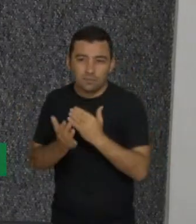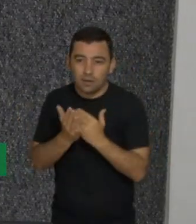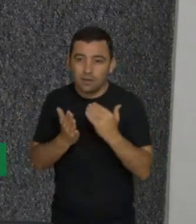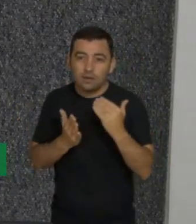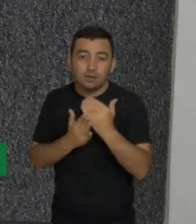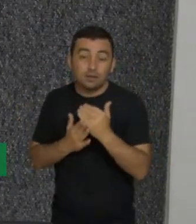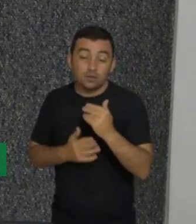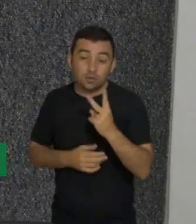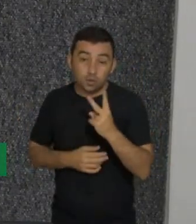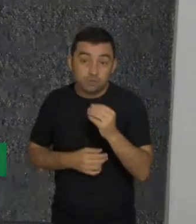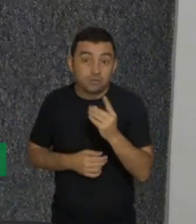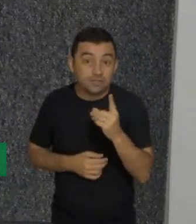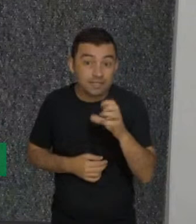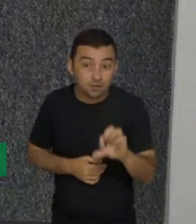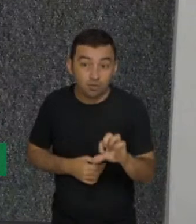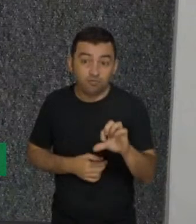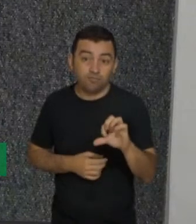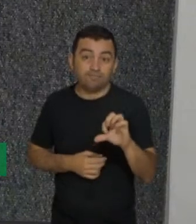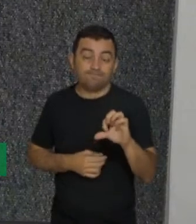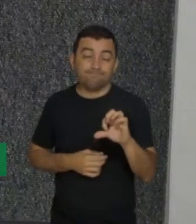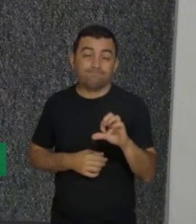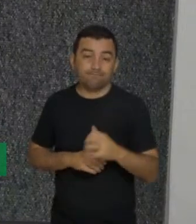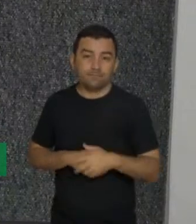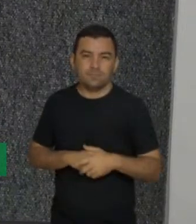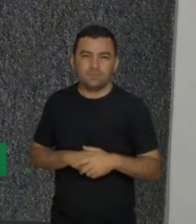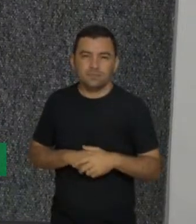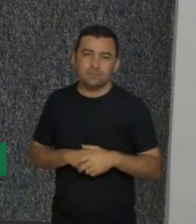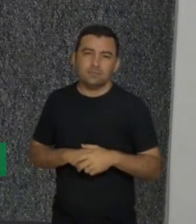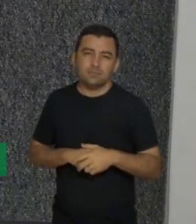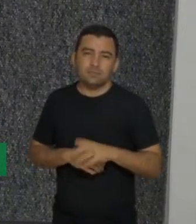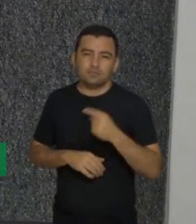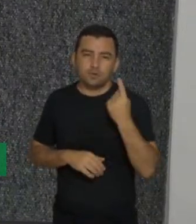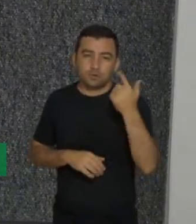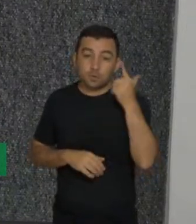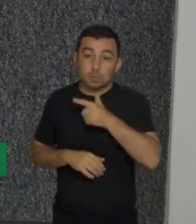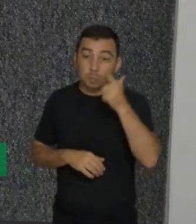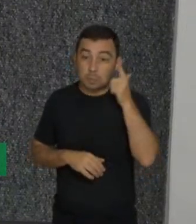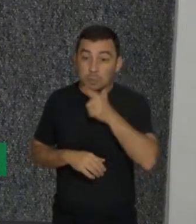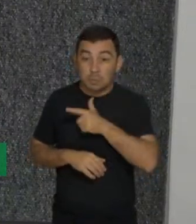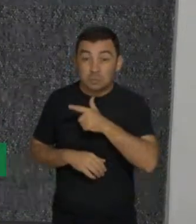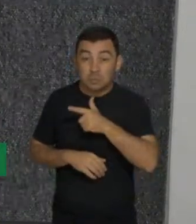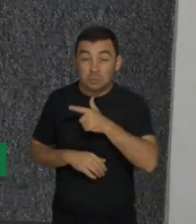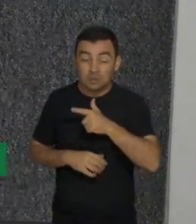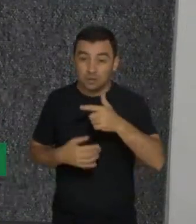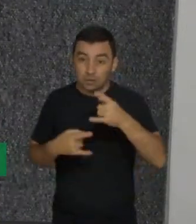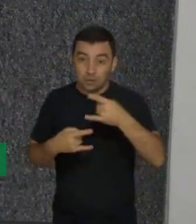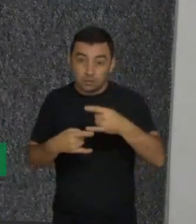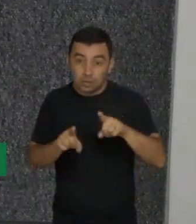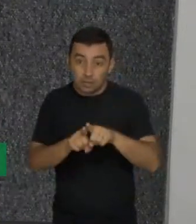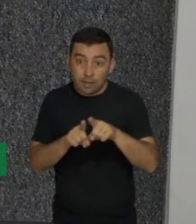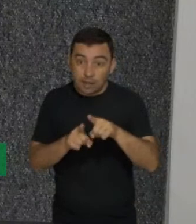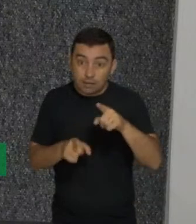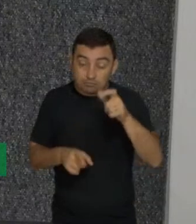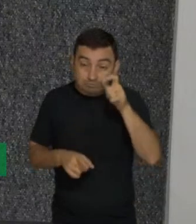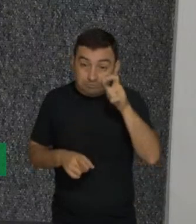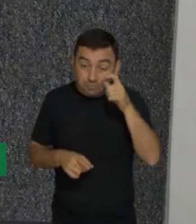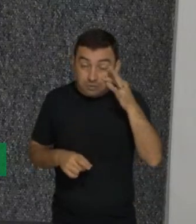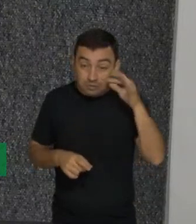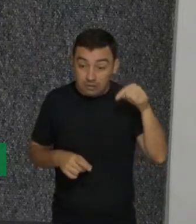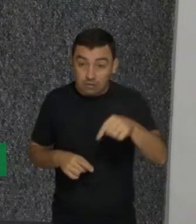2019 eh nós conseguimos tanto virtual como pessoalmente quase